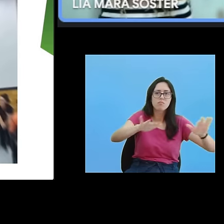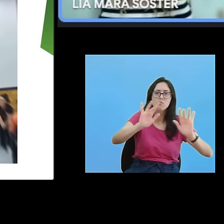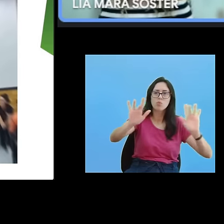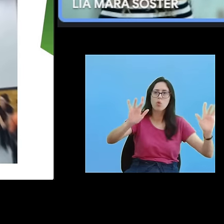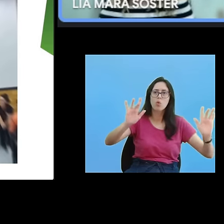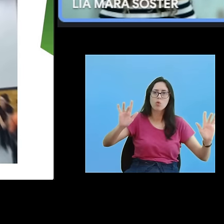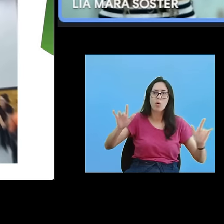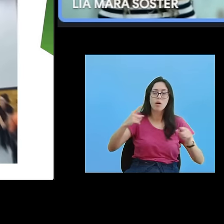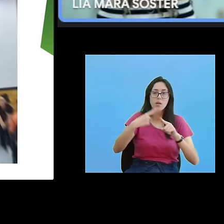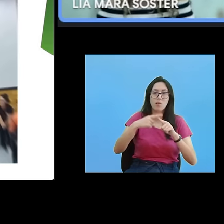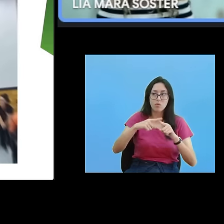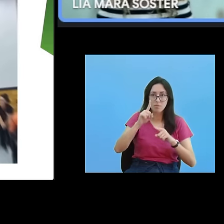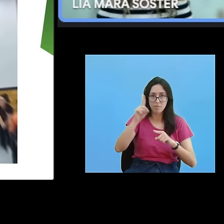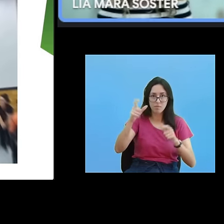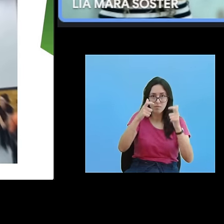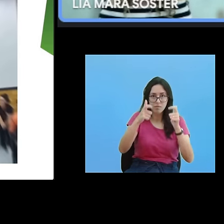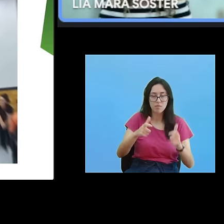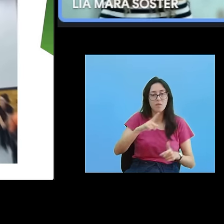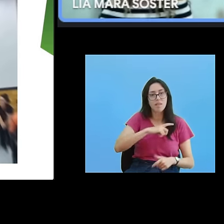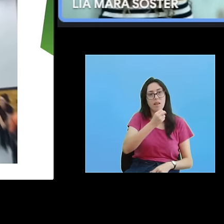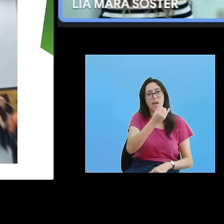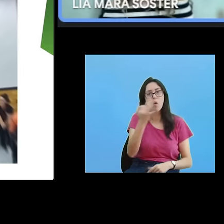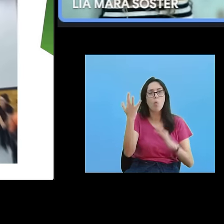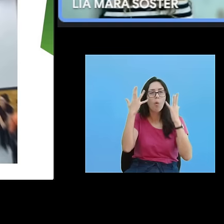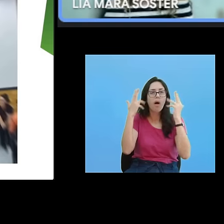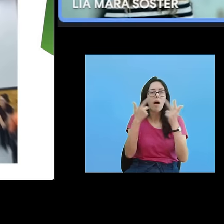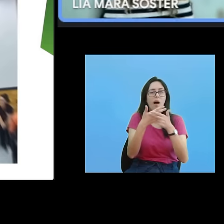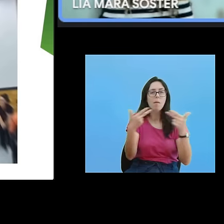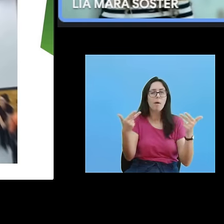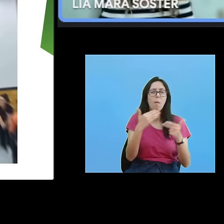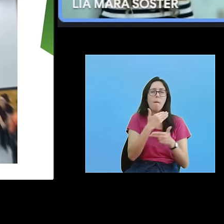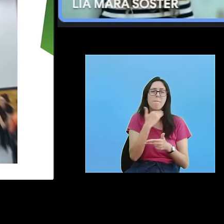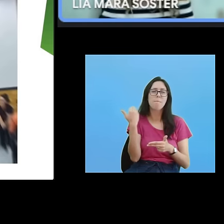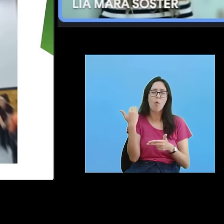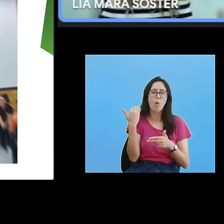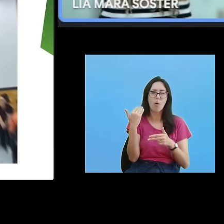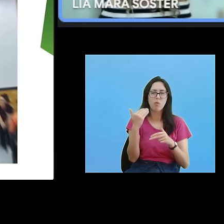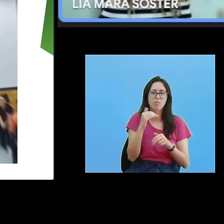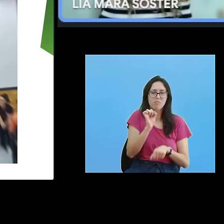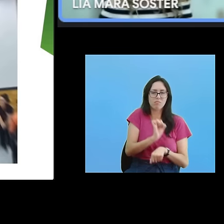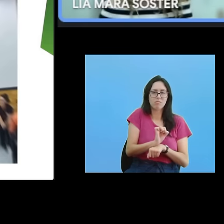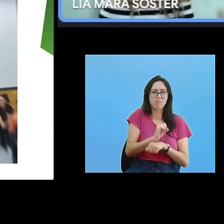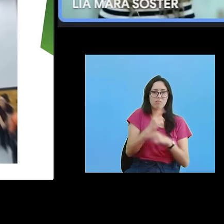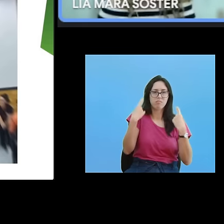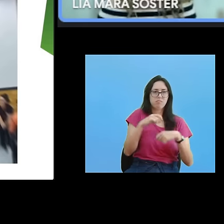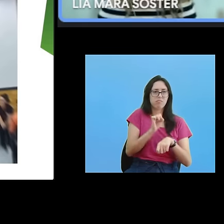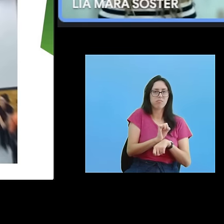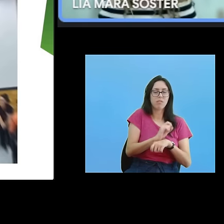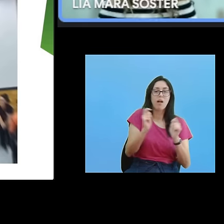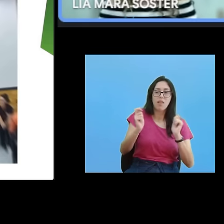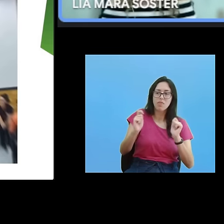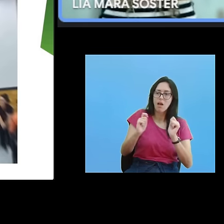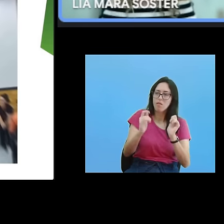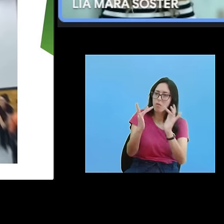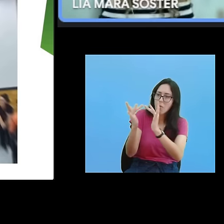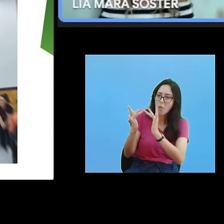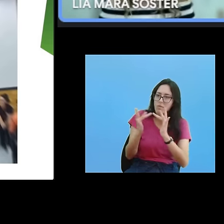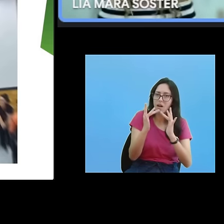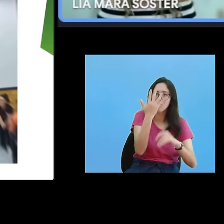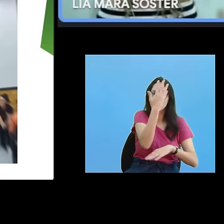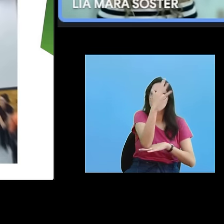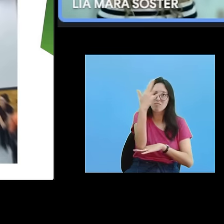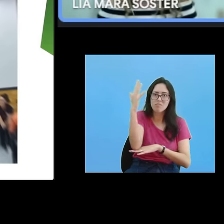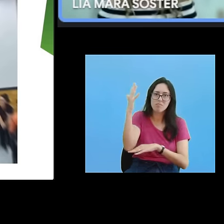naquele espaço existem alguns animais empalhados, existe um contato, a possibilidade de um contato com a natureza, e